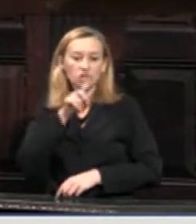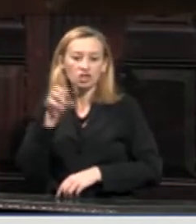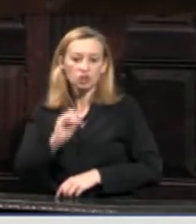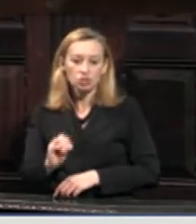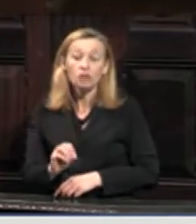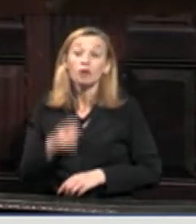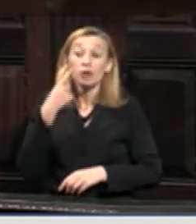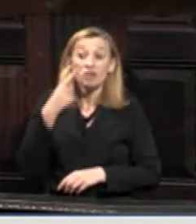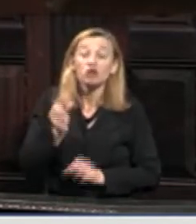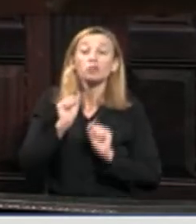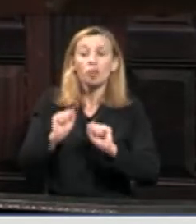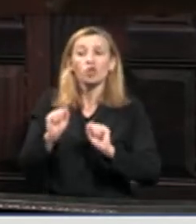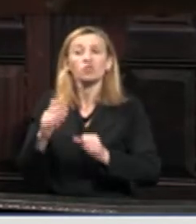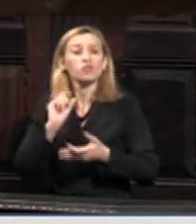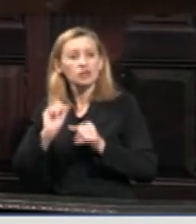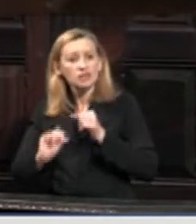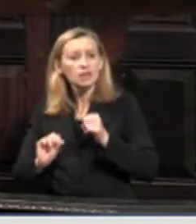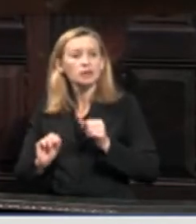fazer para